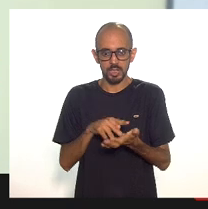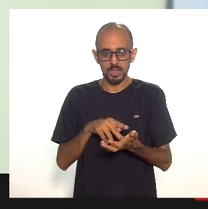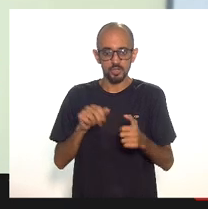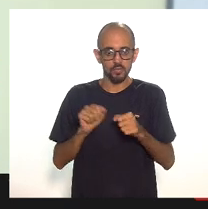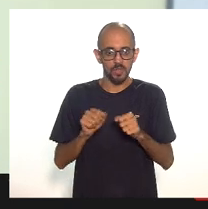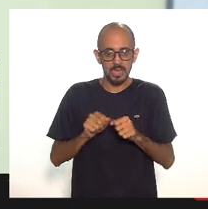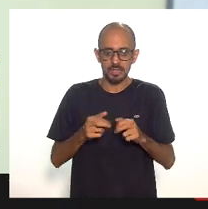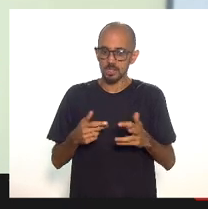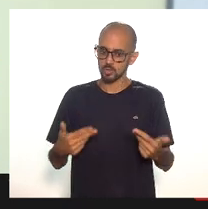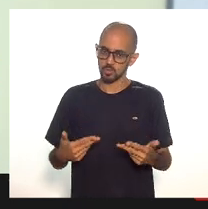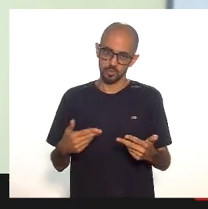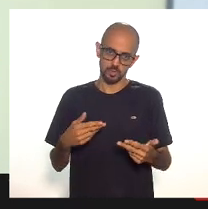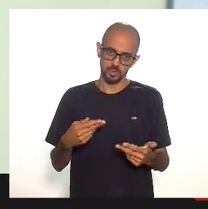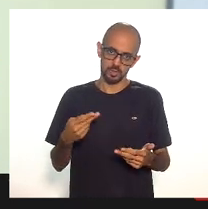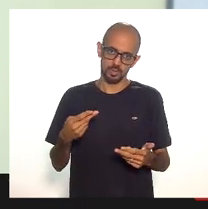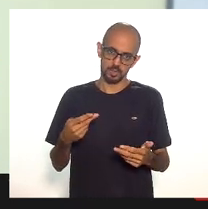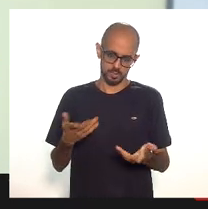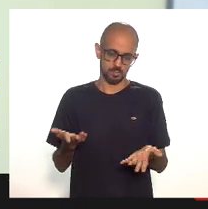coisas acontecerem.